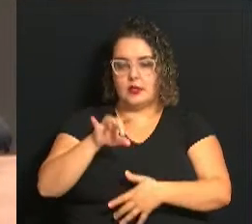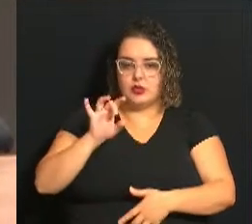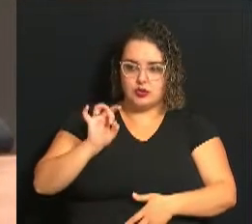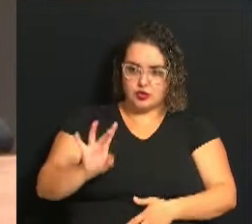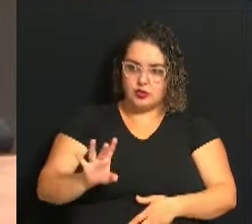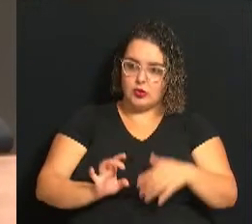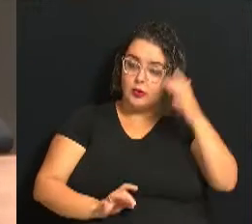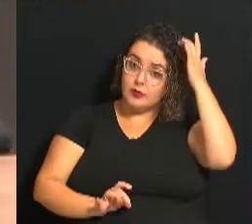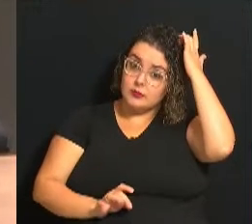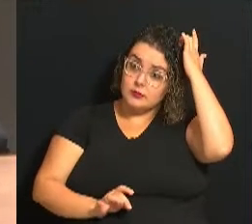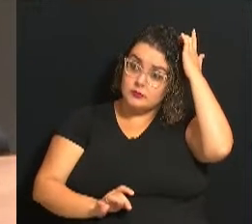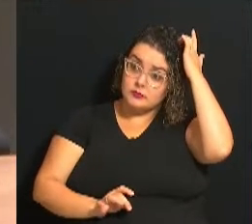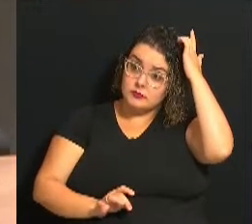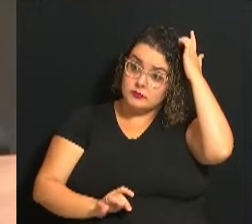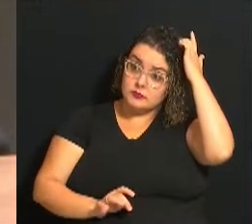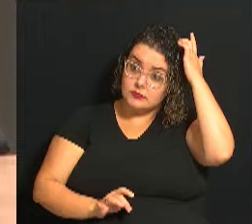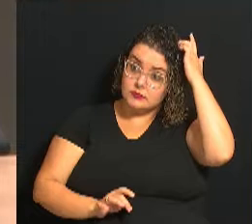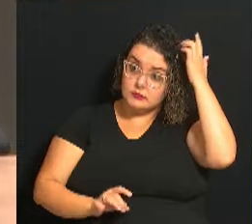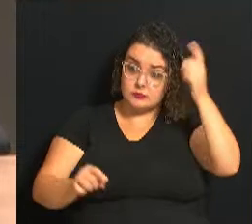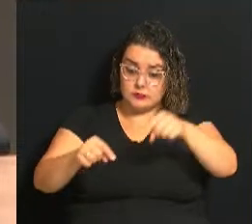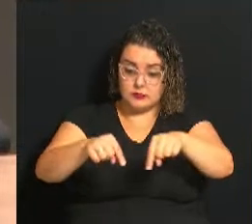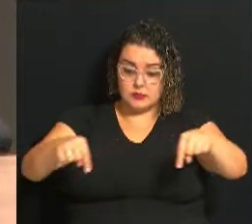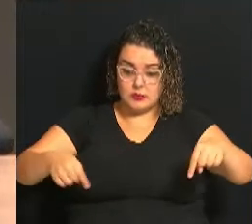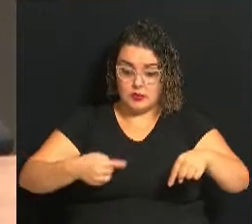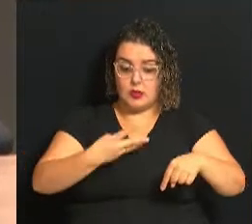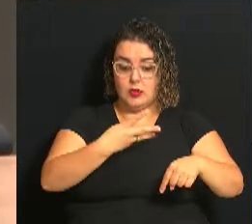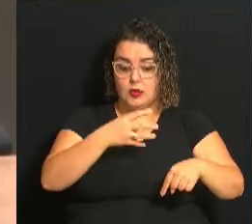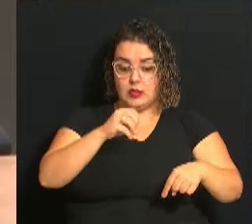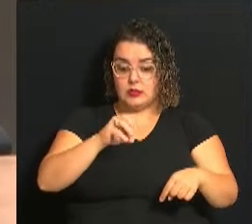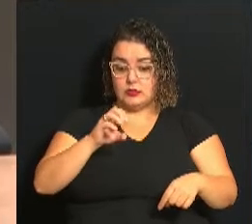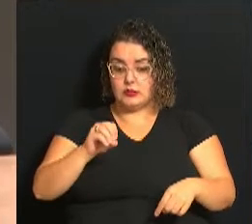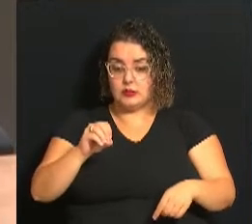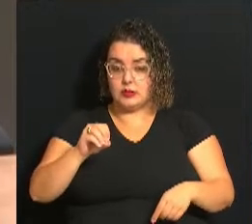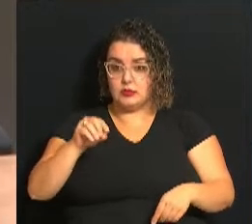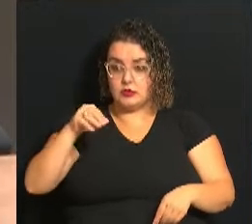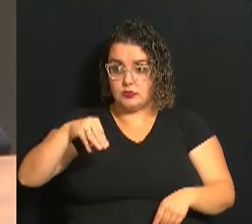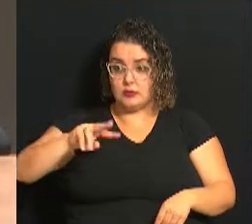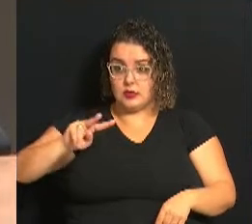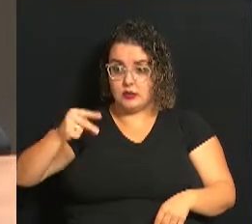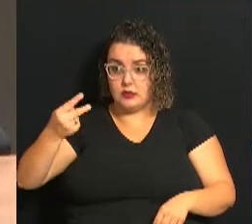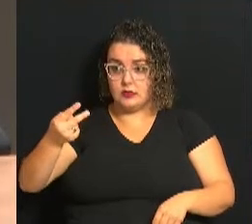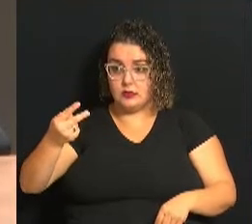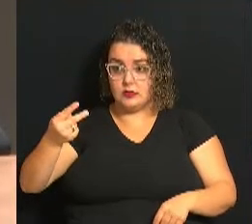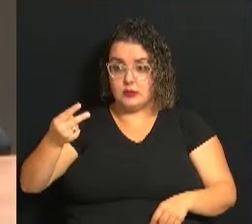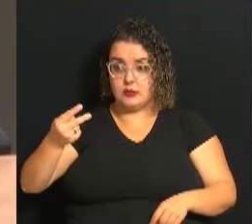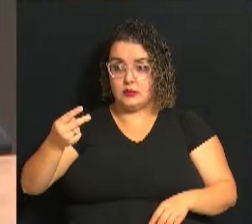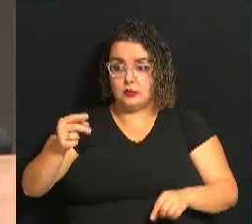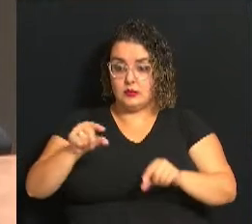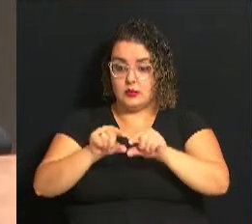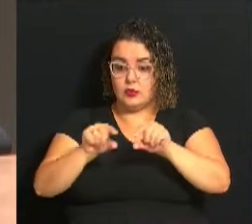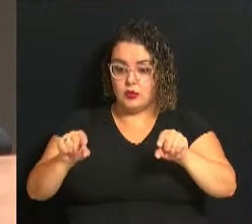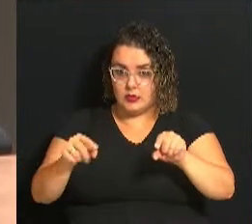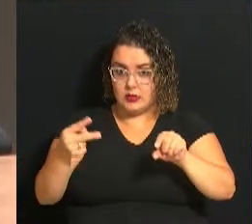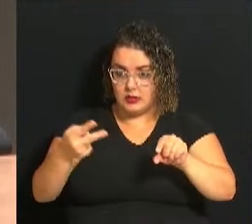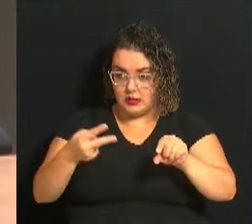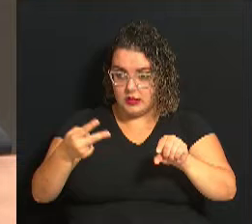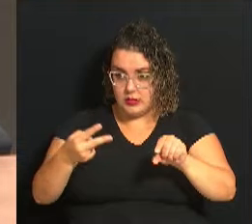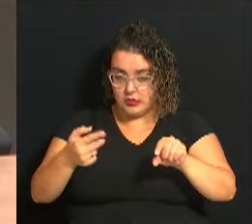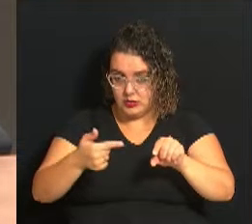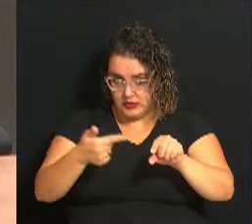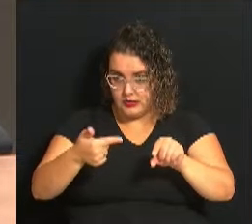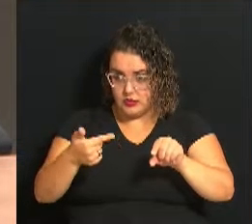para terrenos de até 400 metros quadrados. A proposta é eliminar esse item 2, porque hoje